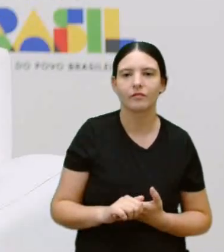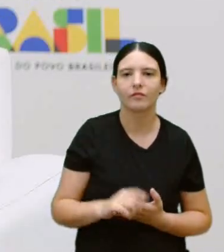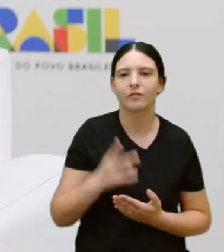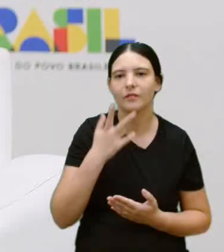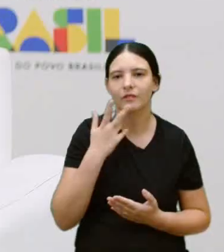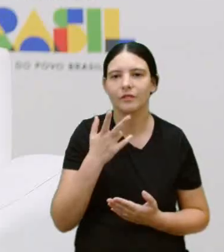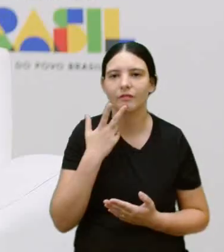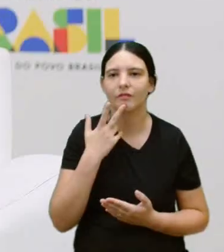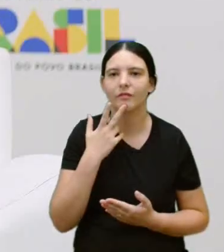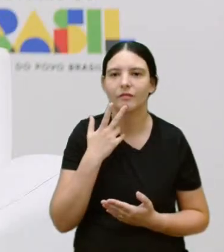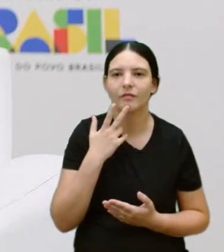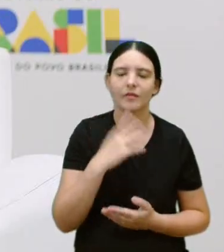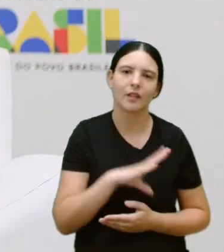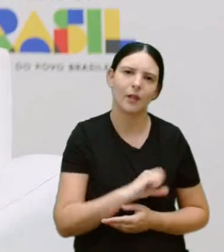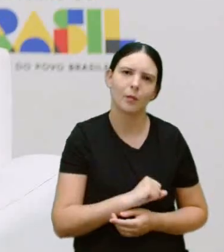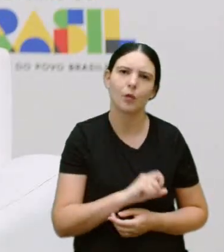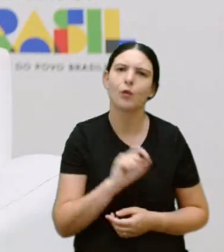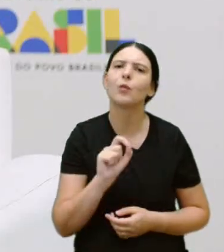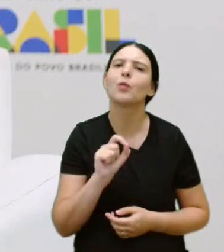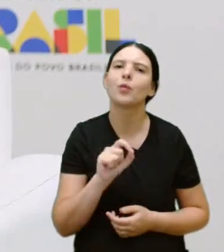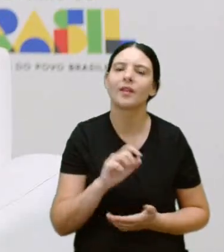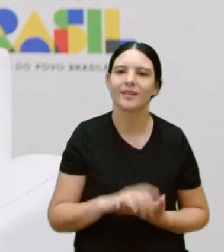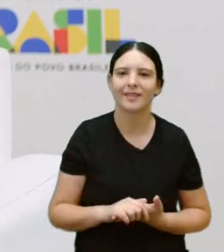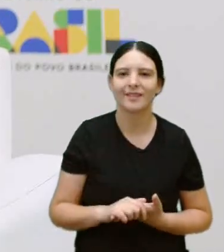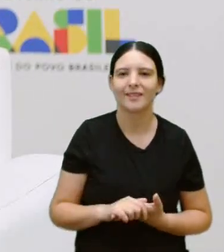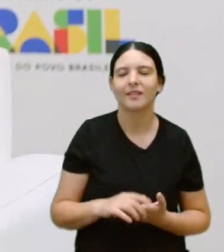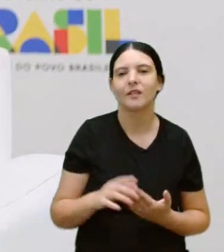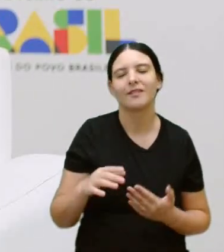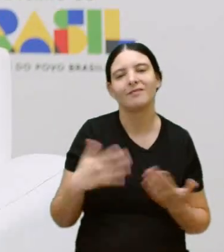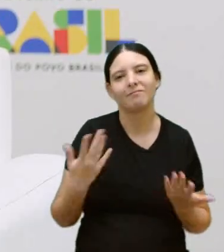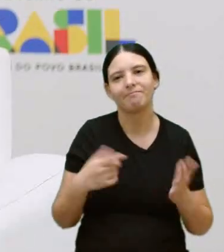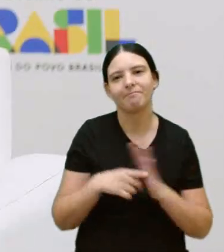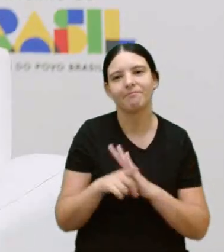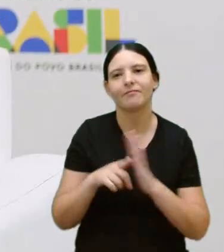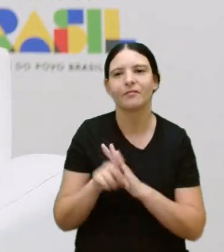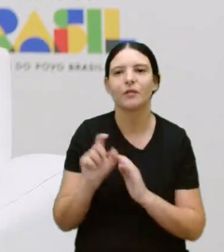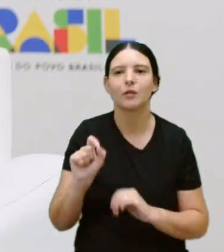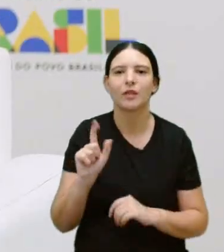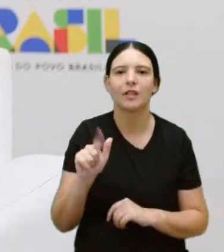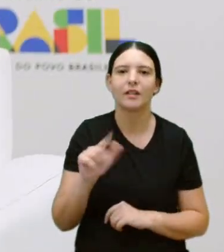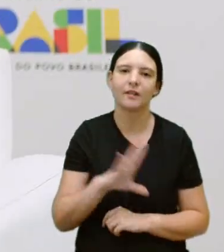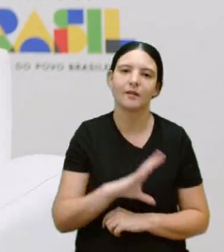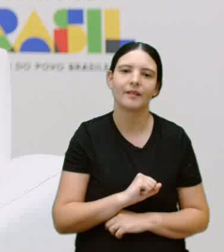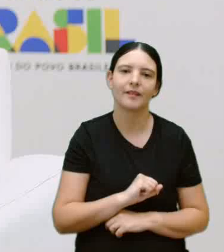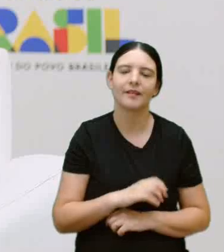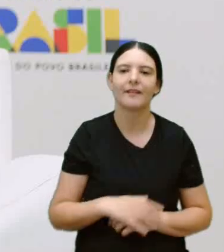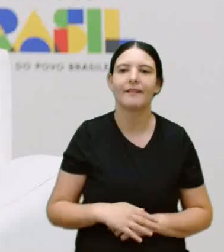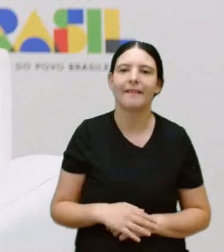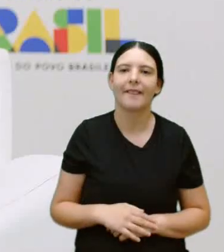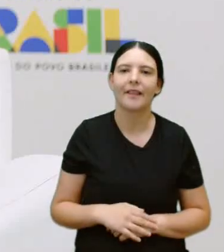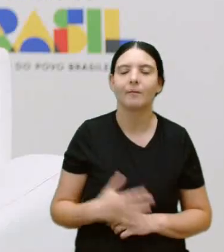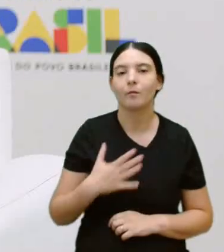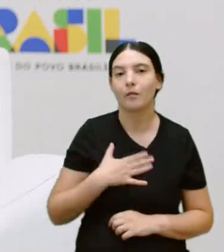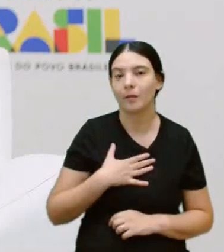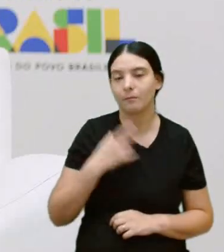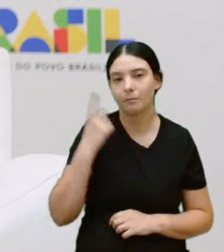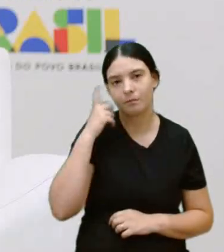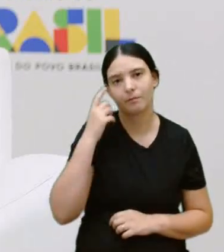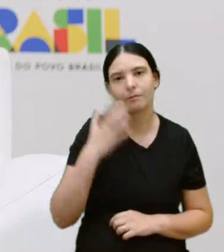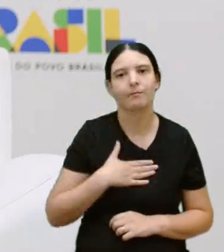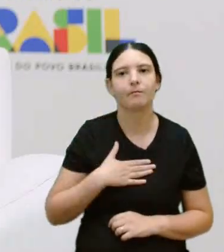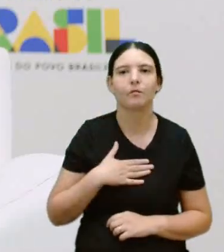Natália? O que é o amor, né? Pergunta que a gente faz tanto, né? O que é o amor? Como é que eu vejo? Quando a gente